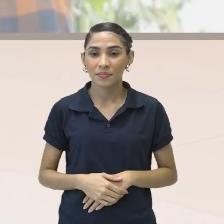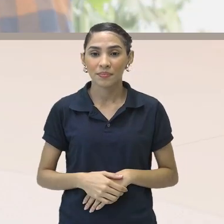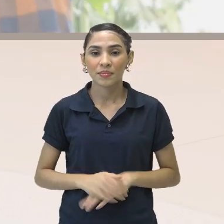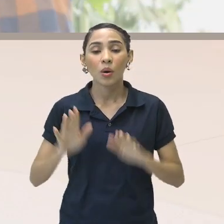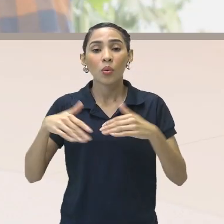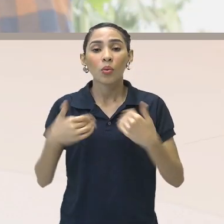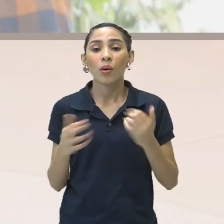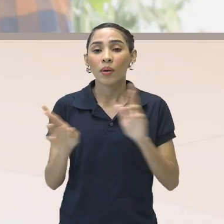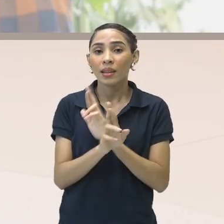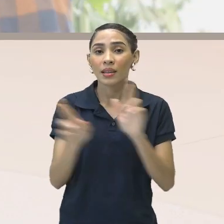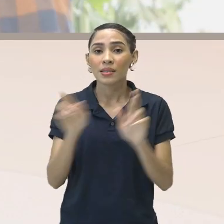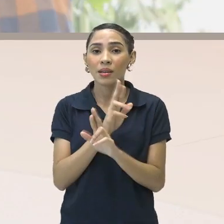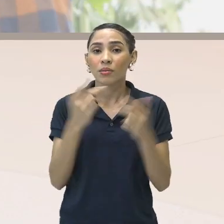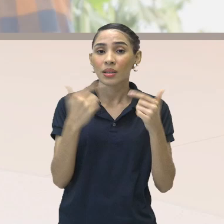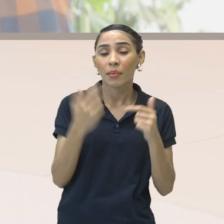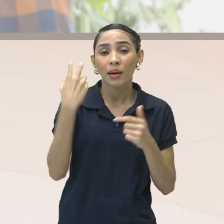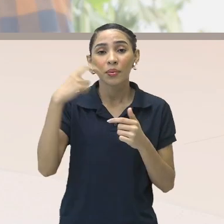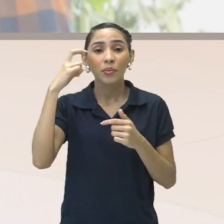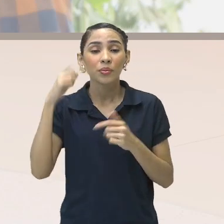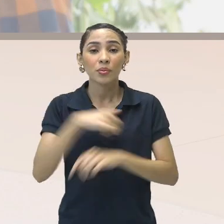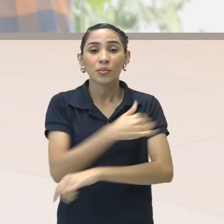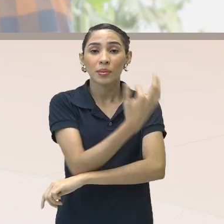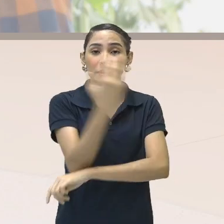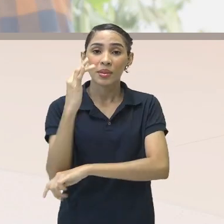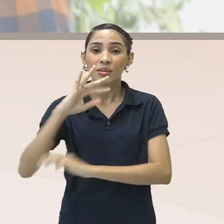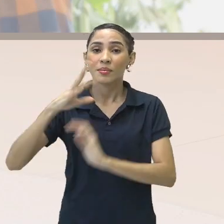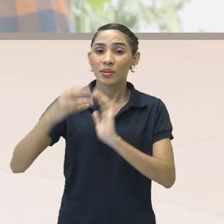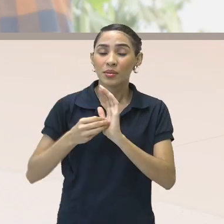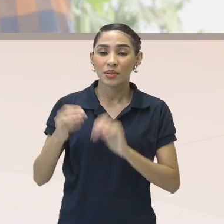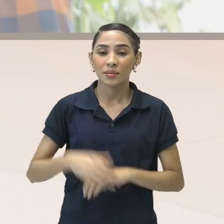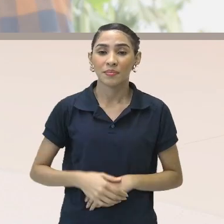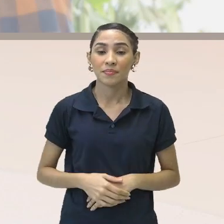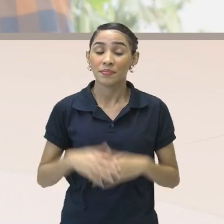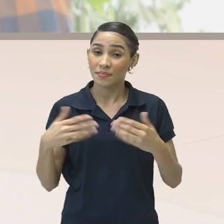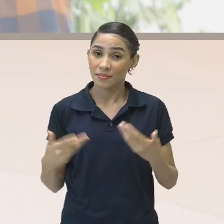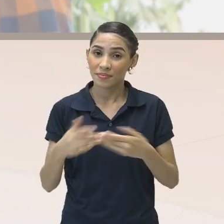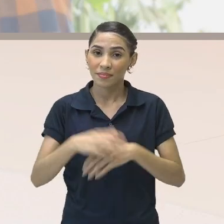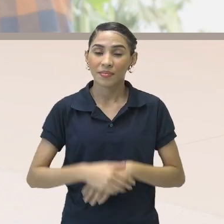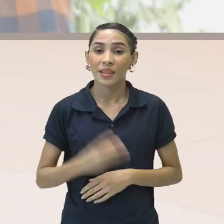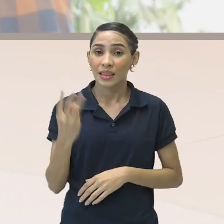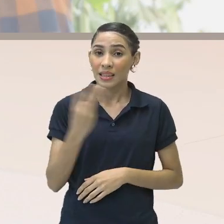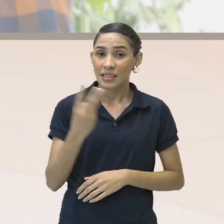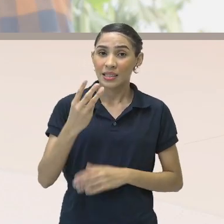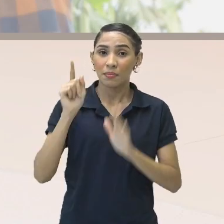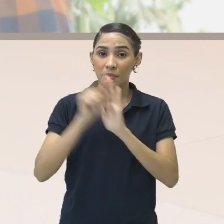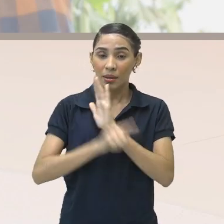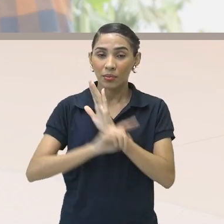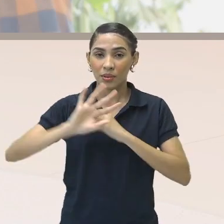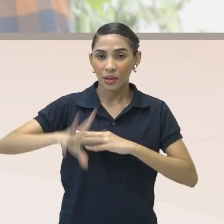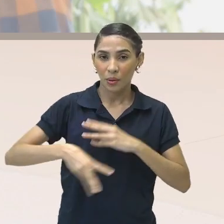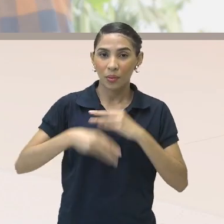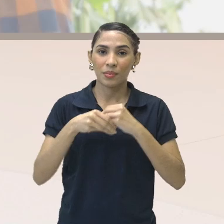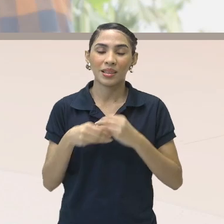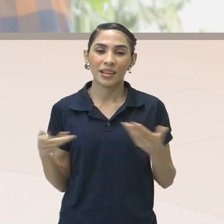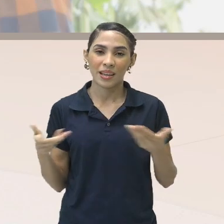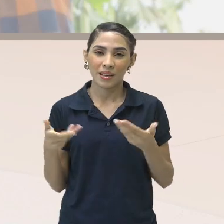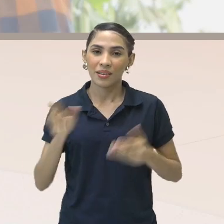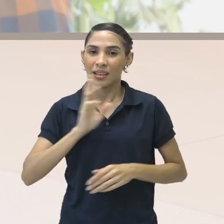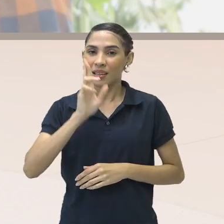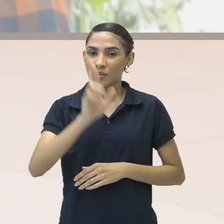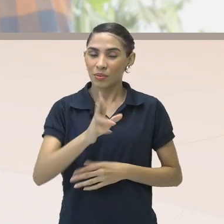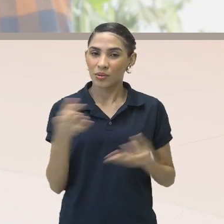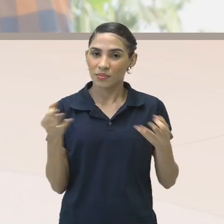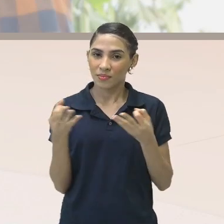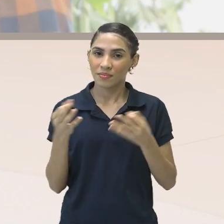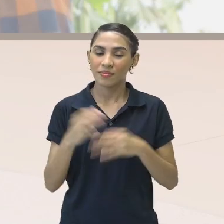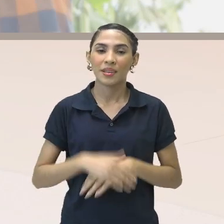Qual a relação entre trabalho, cultura e meio ambiente na Amazônia? Vamos mostrar, então, a terceira parte para completar essa grande resposta para a